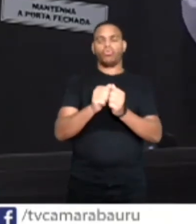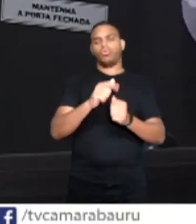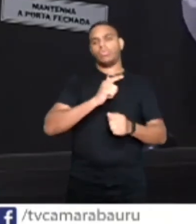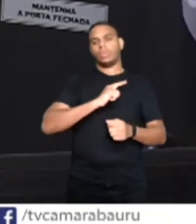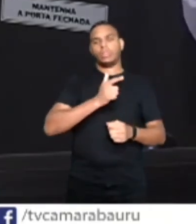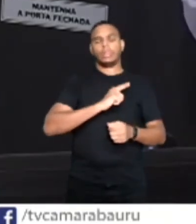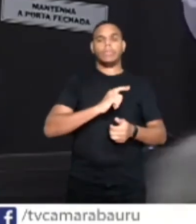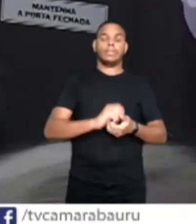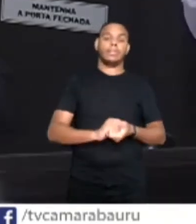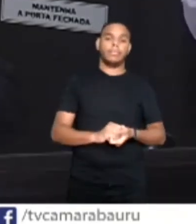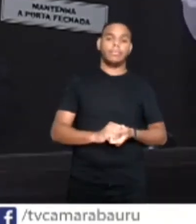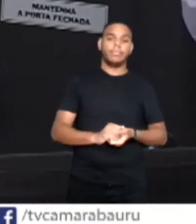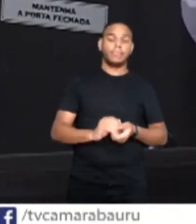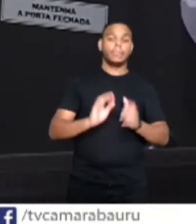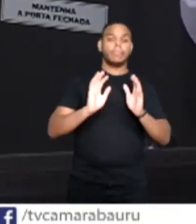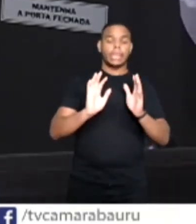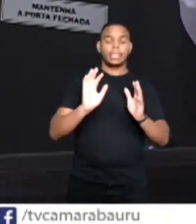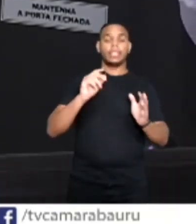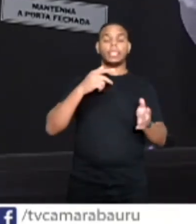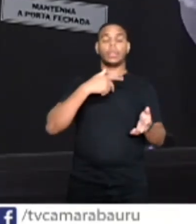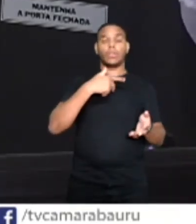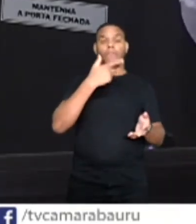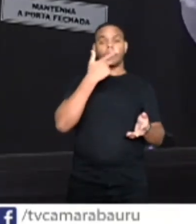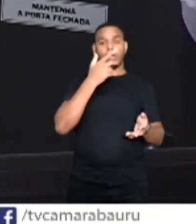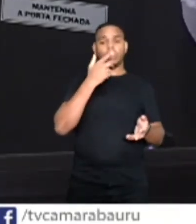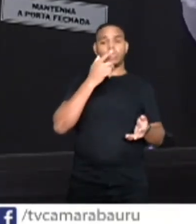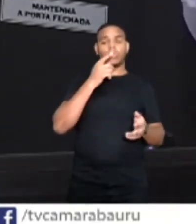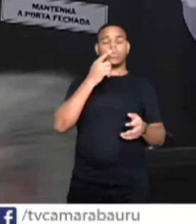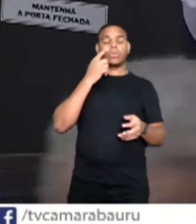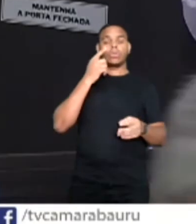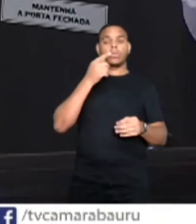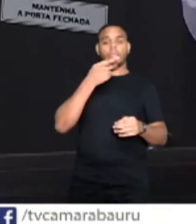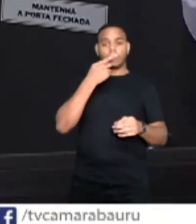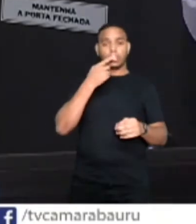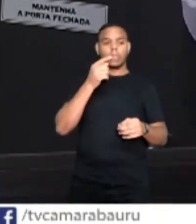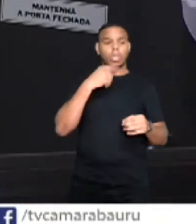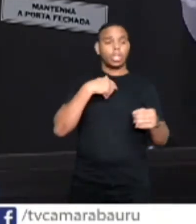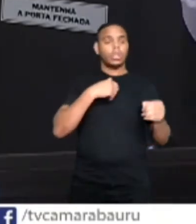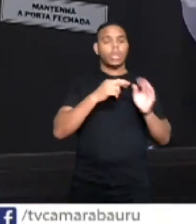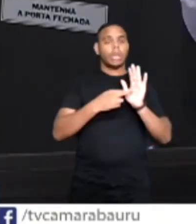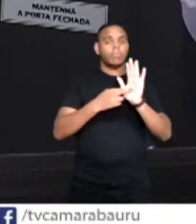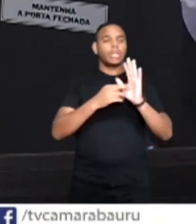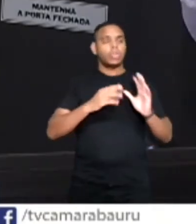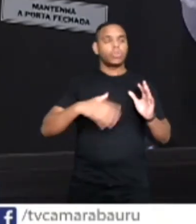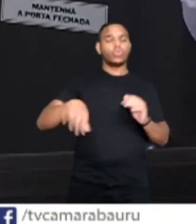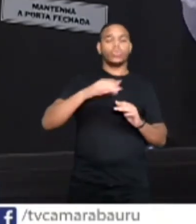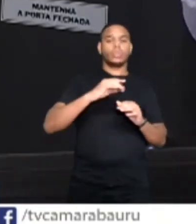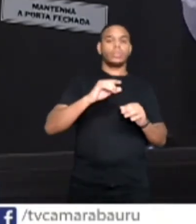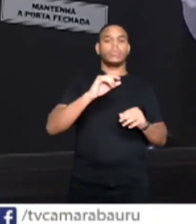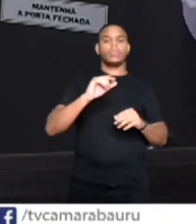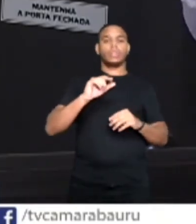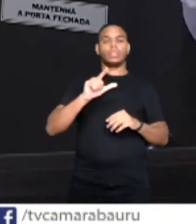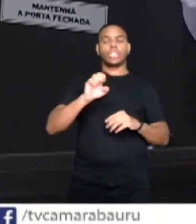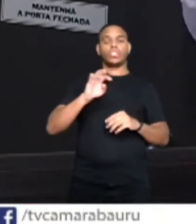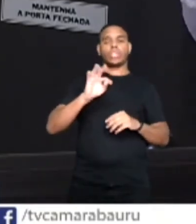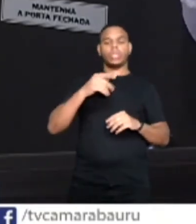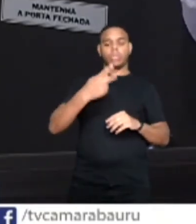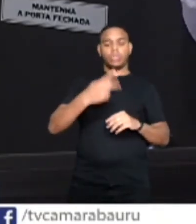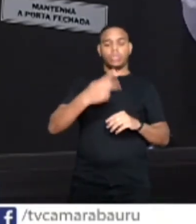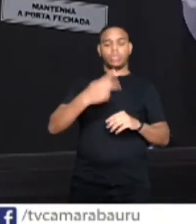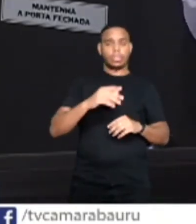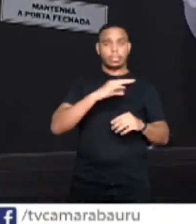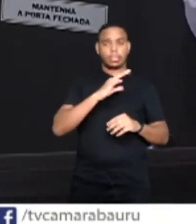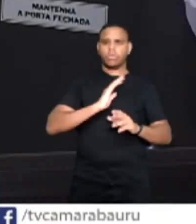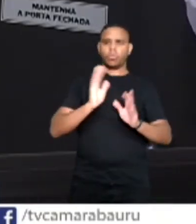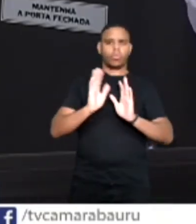Não falo e não tenho direito delegado de falar em nome do Legislativo de Bauru, mas temos encaminhado